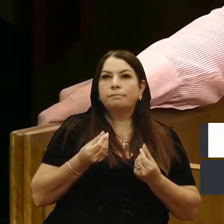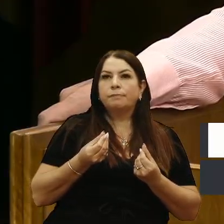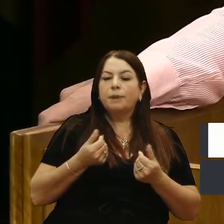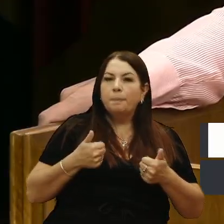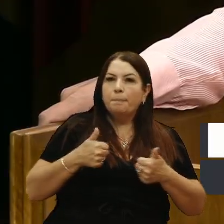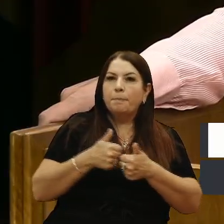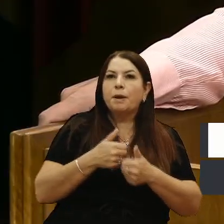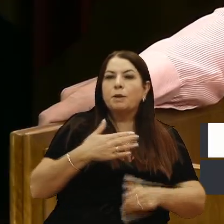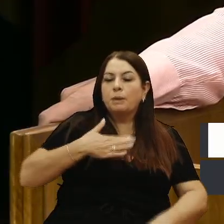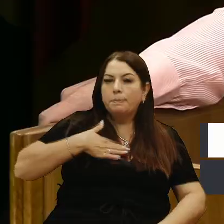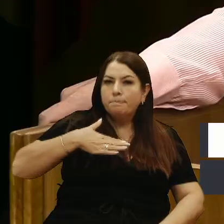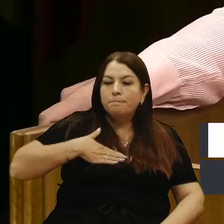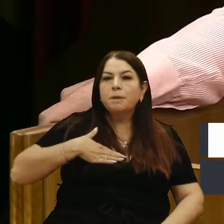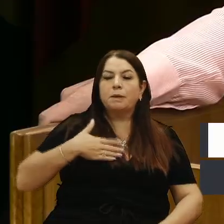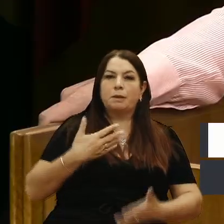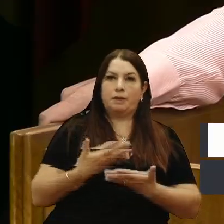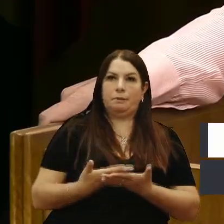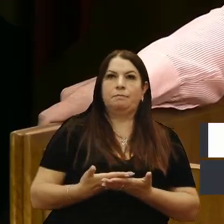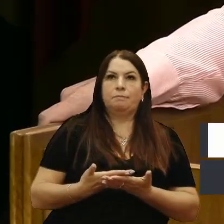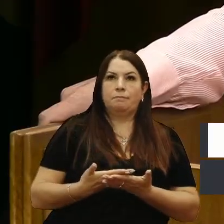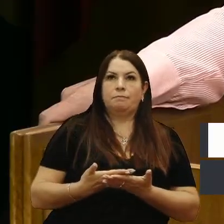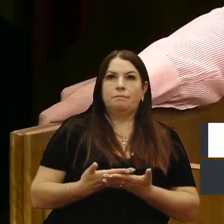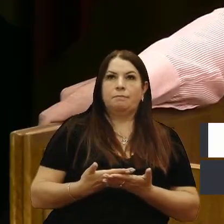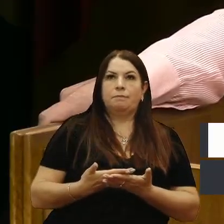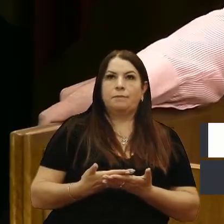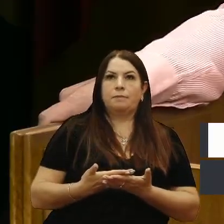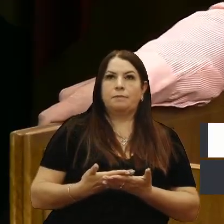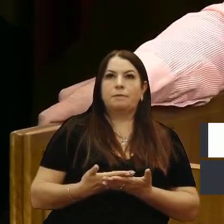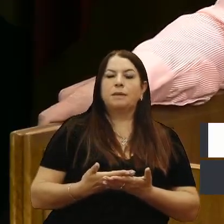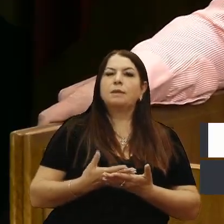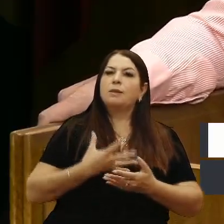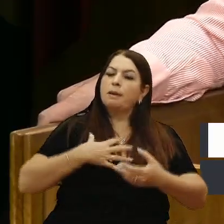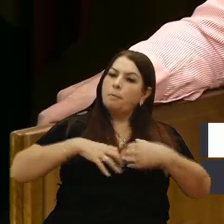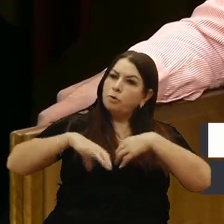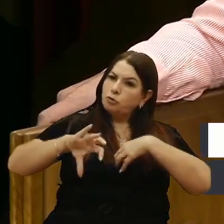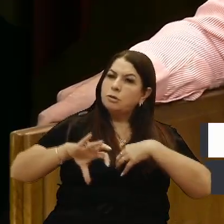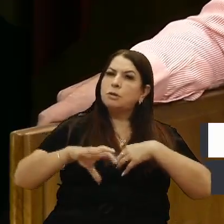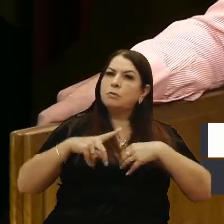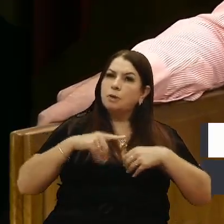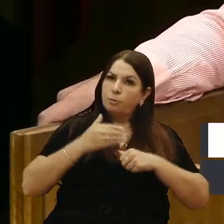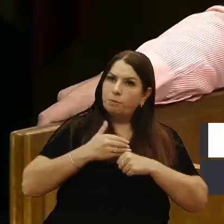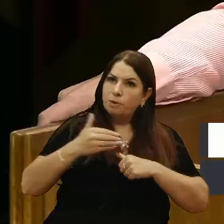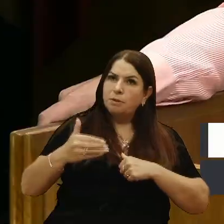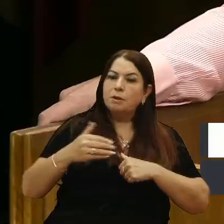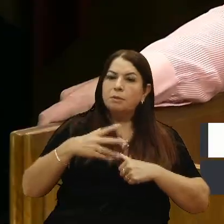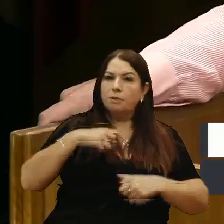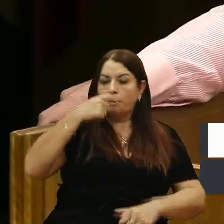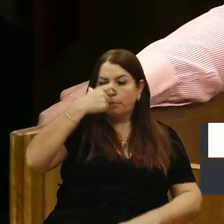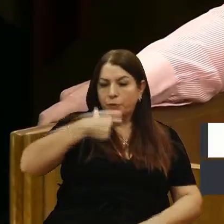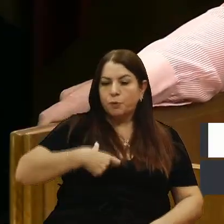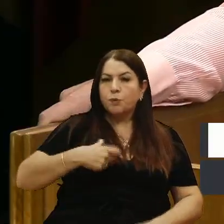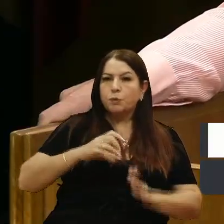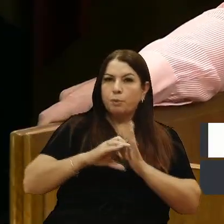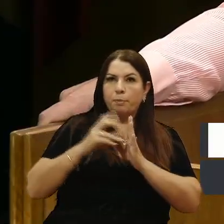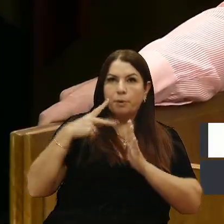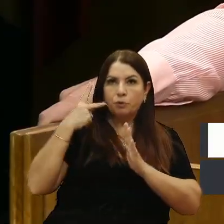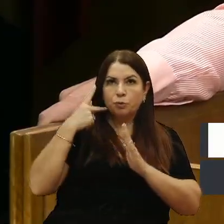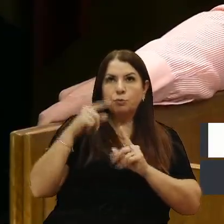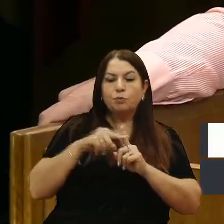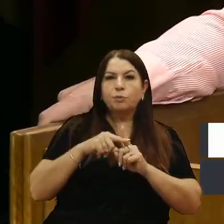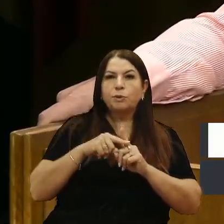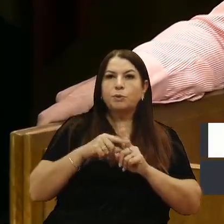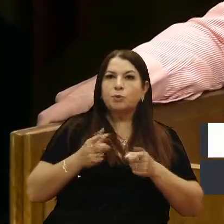próximo a mim e empático, então tenha no meu mandato, na minha pessoa e no meu partido